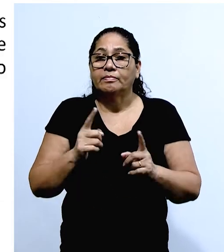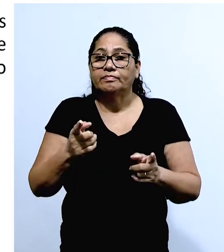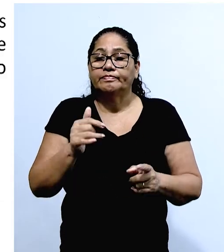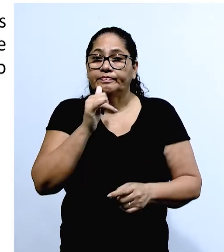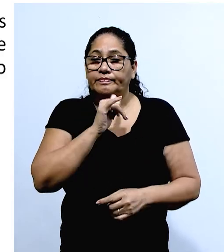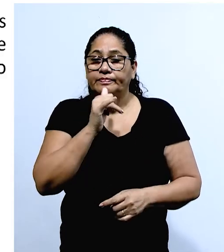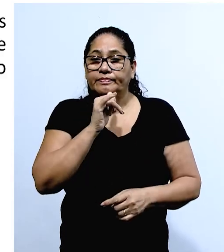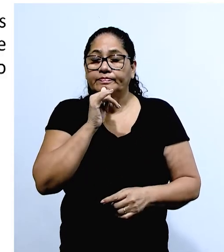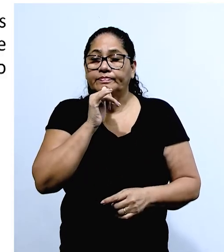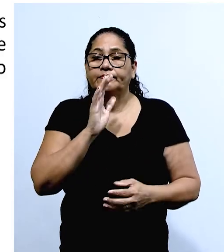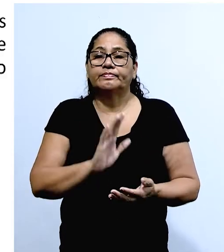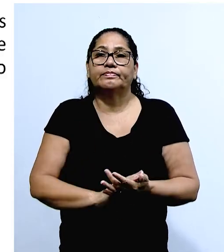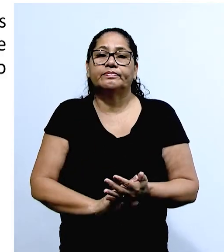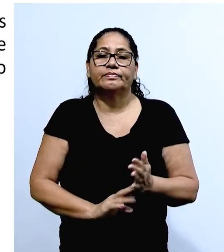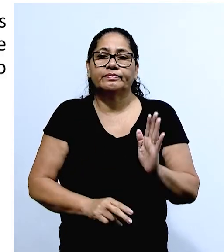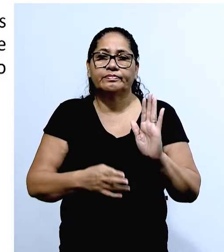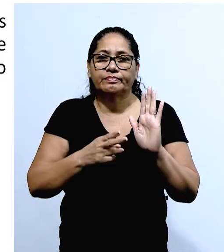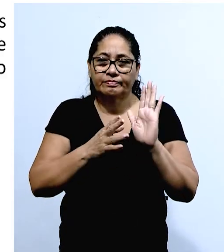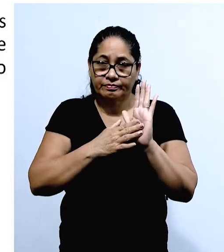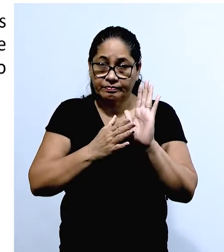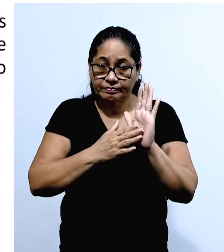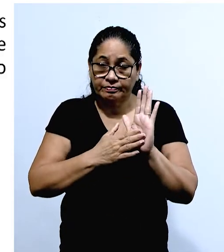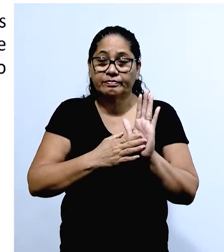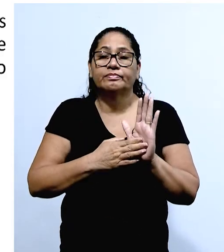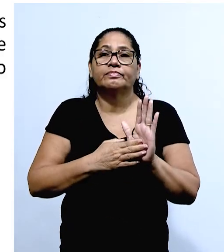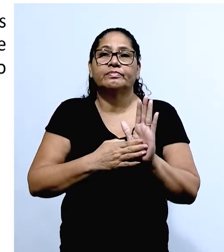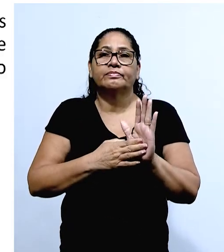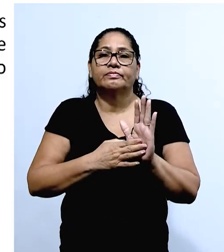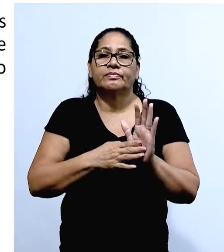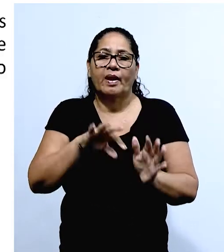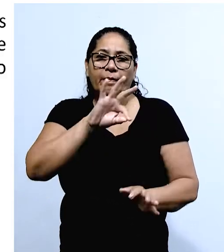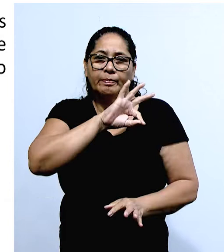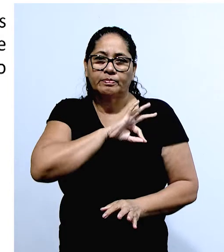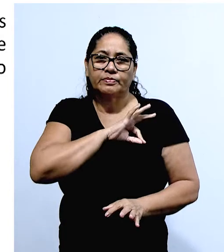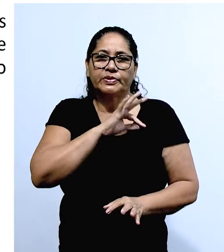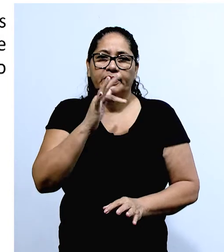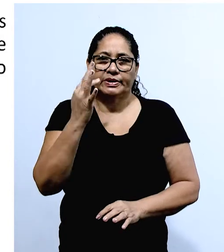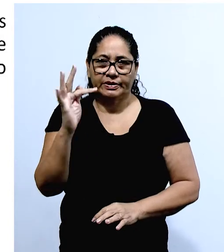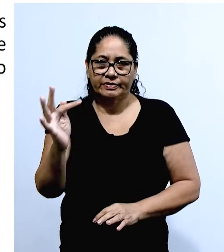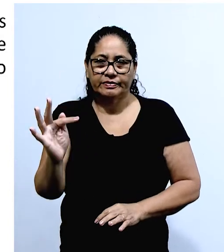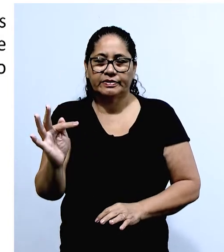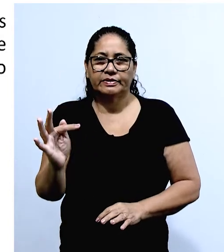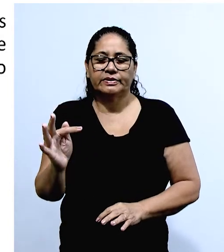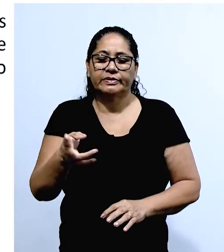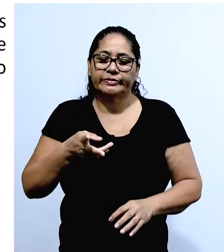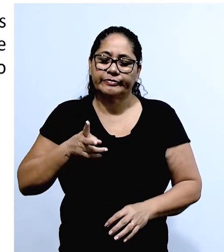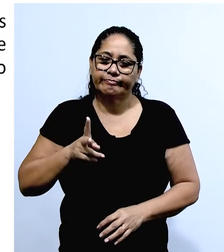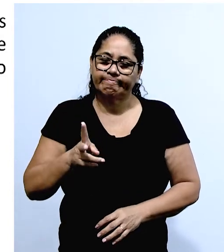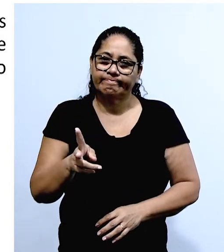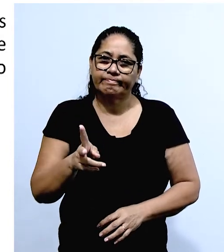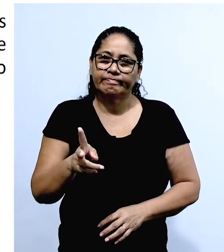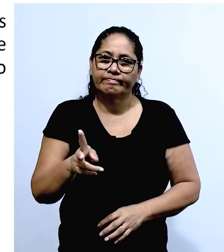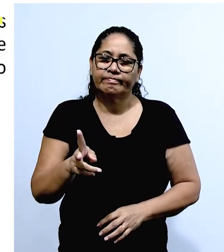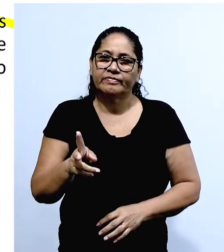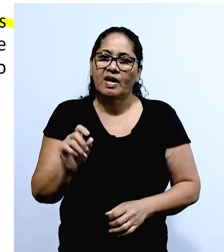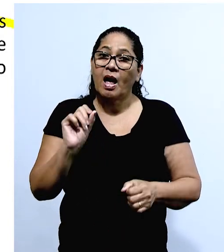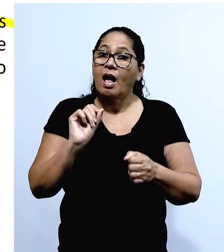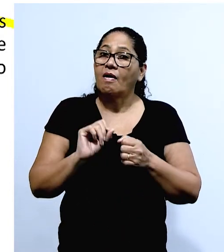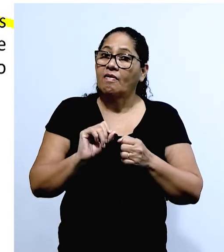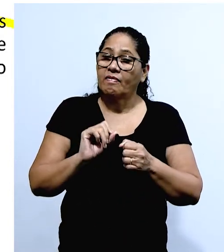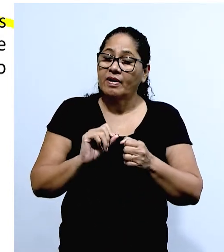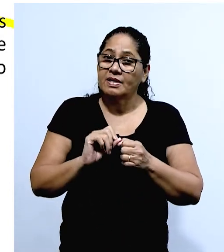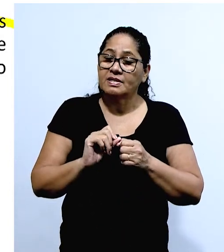de missão para a gente trabalhar na aula, que é a missão da Polícia Federal, né? Que é a seguinte, né?